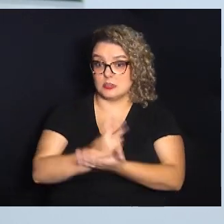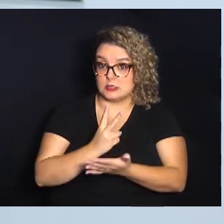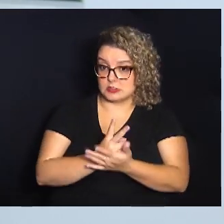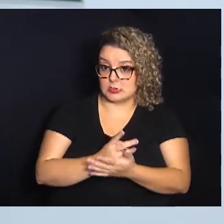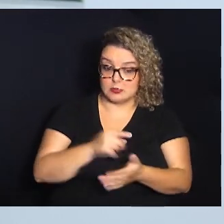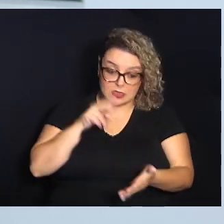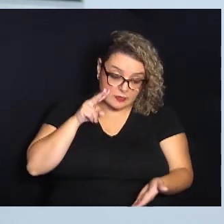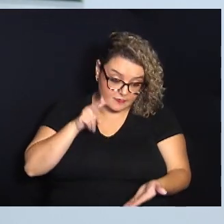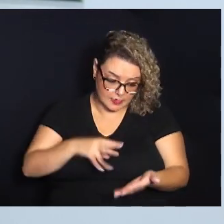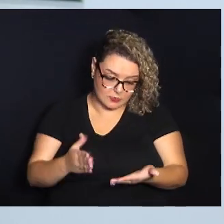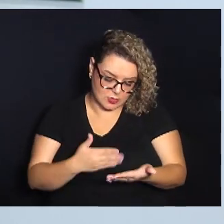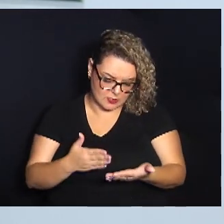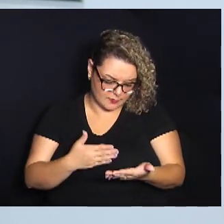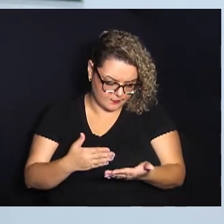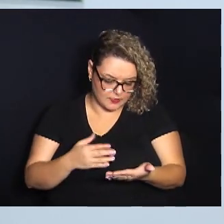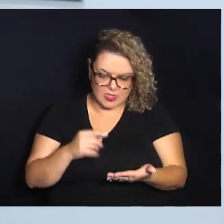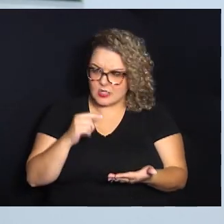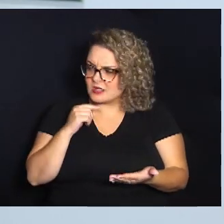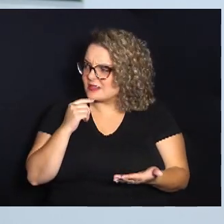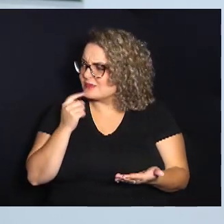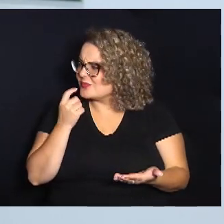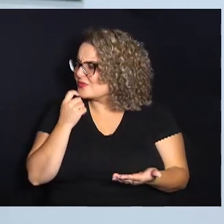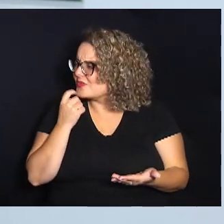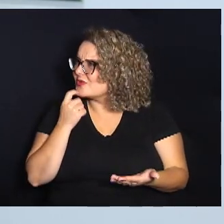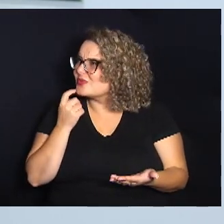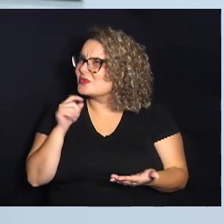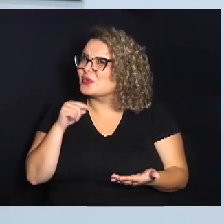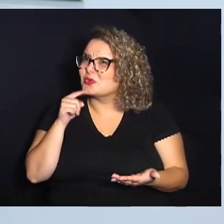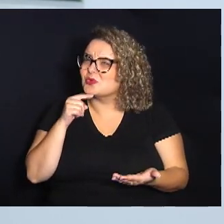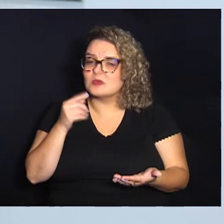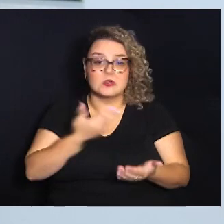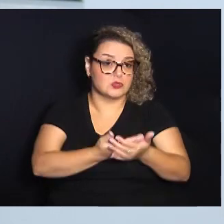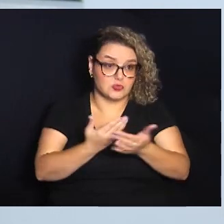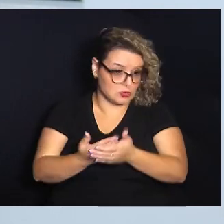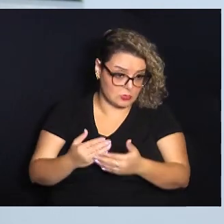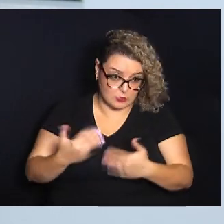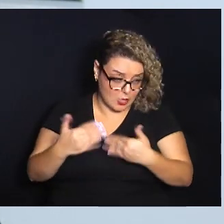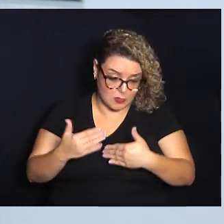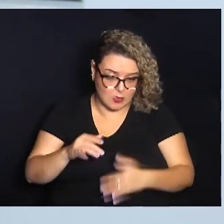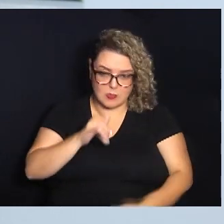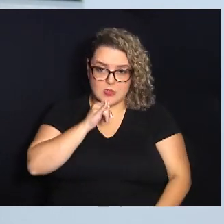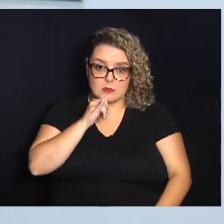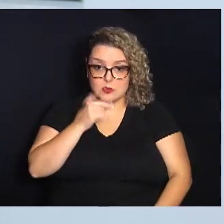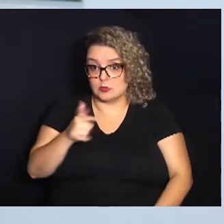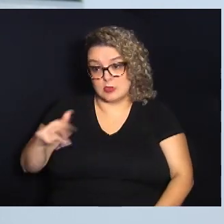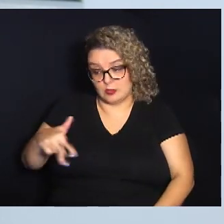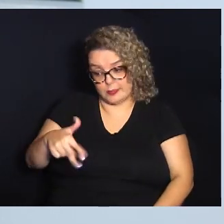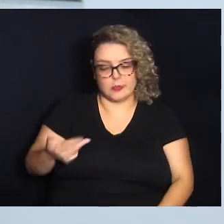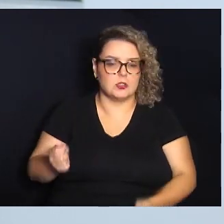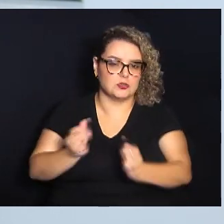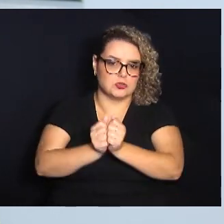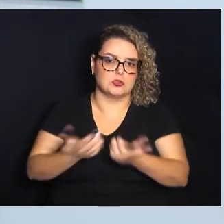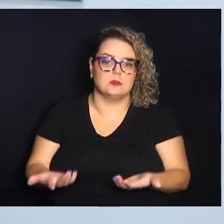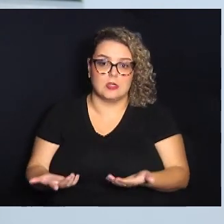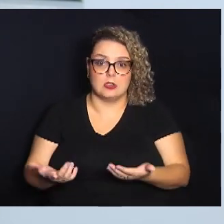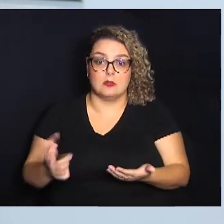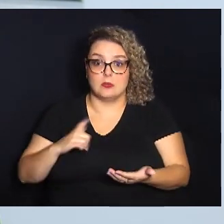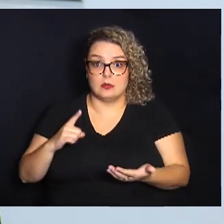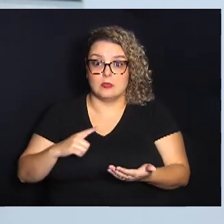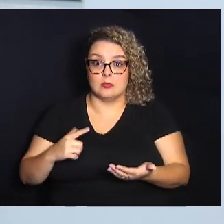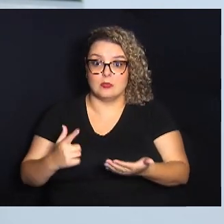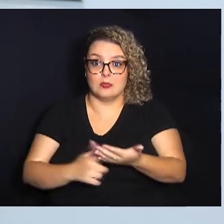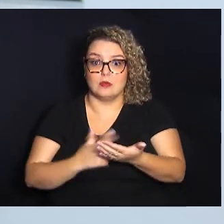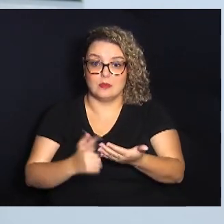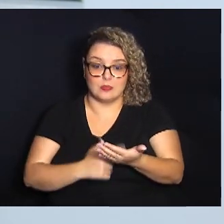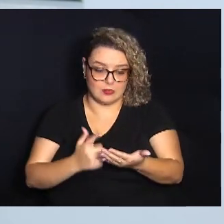sempre consultar. Então, se você tiver com alguma dúvida, se você estiver estudando para a prova, por exemplo, você não tem o professor lá, mas você tem o que